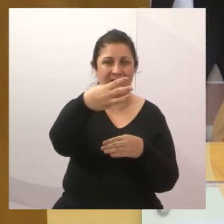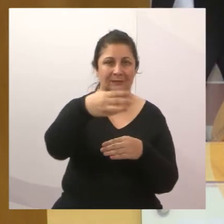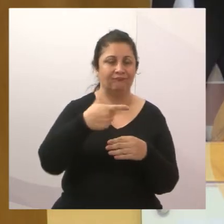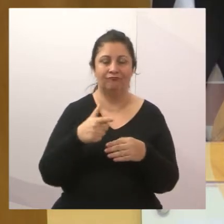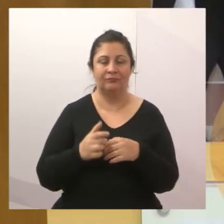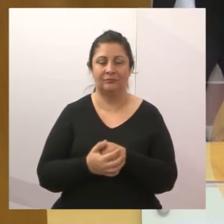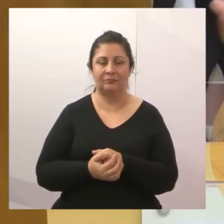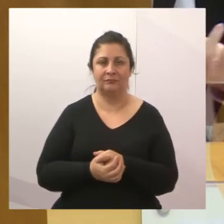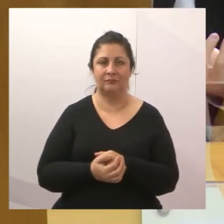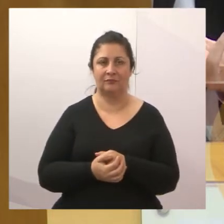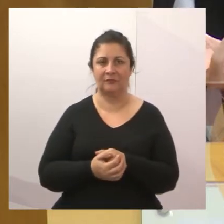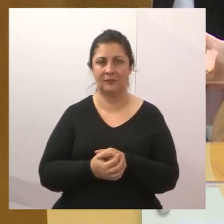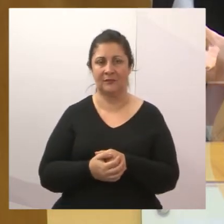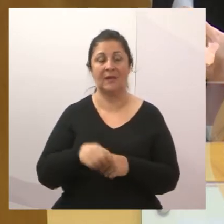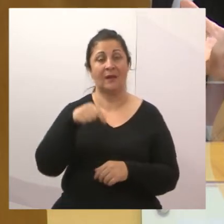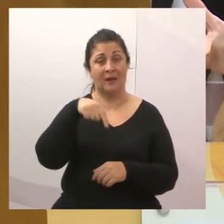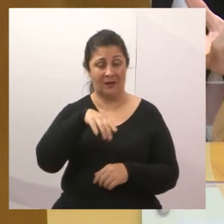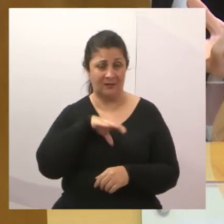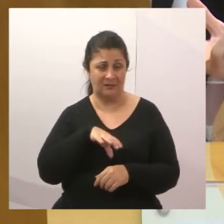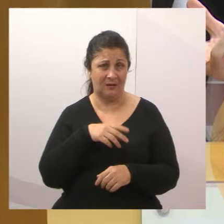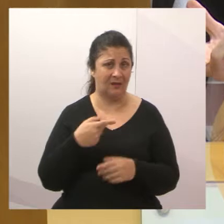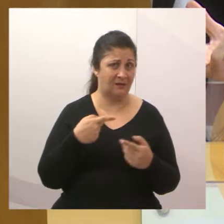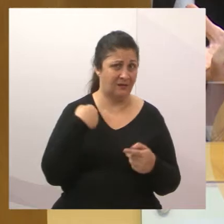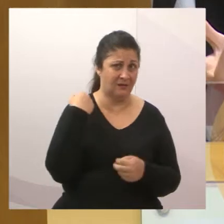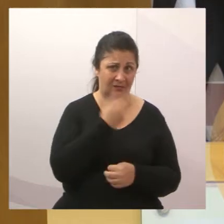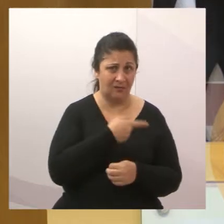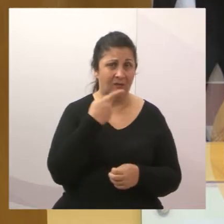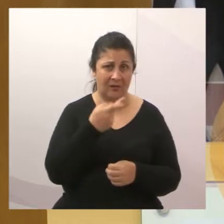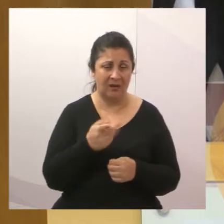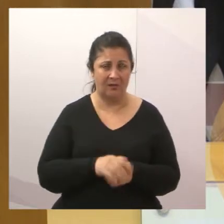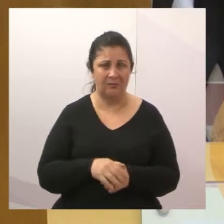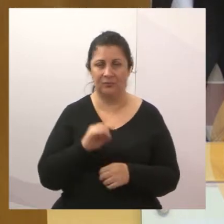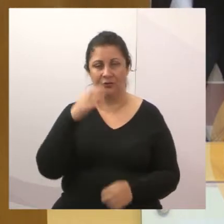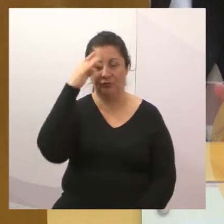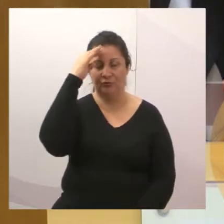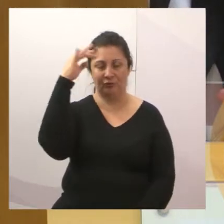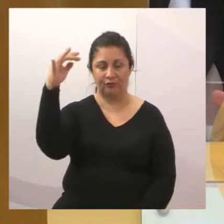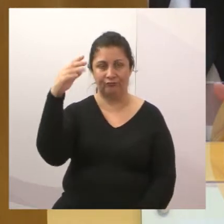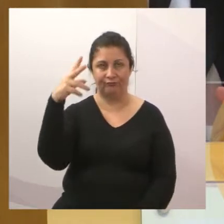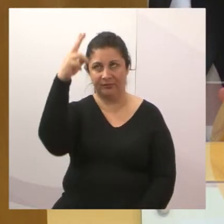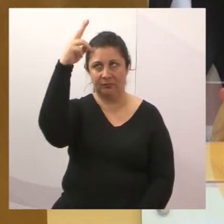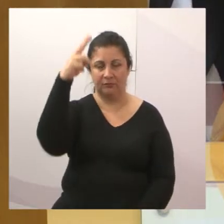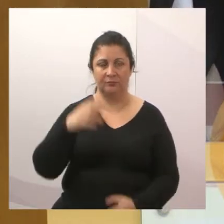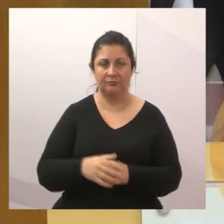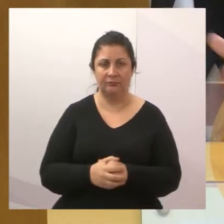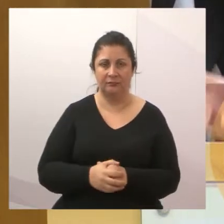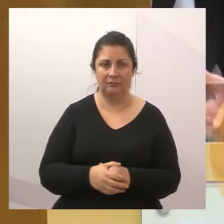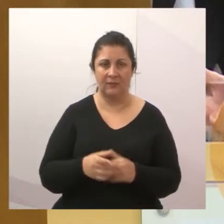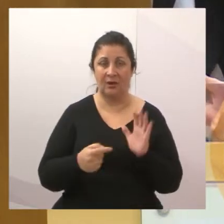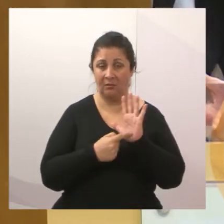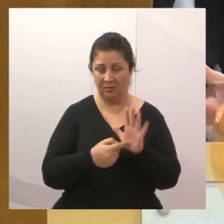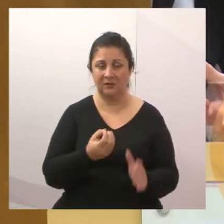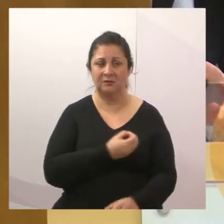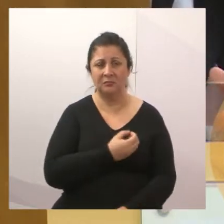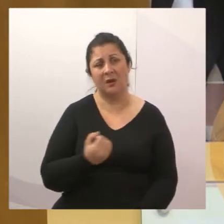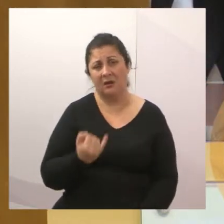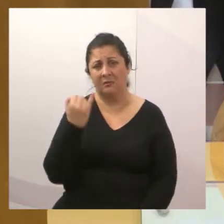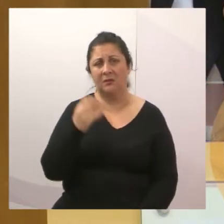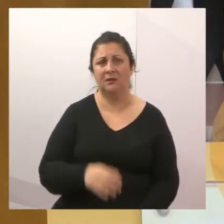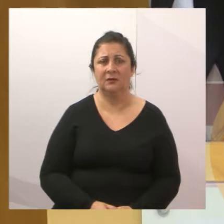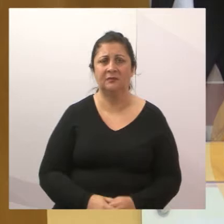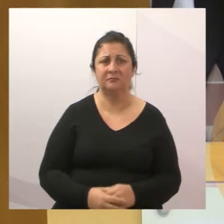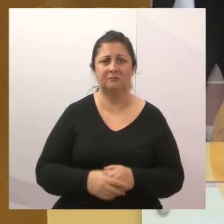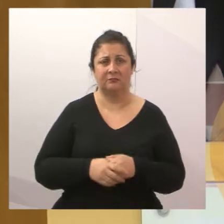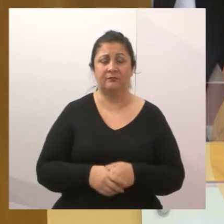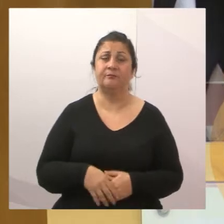papel. Então é essa cidade que nós estamos discutindo aqui. Então vir aqui e falar dos números é importante, né?